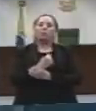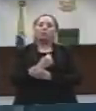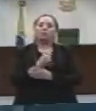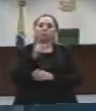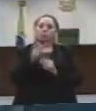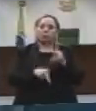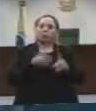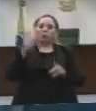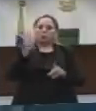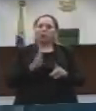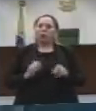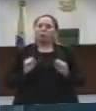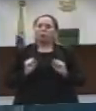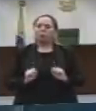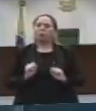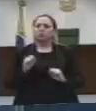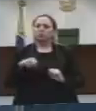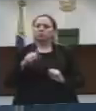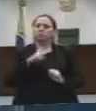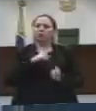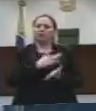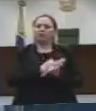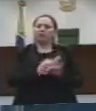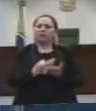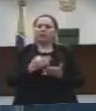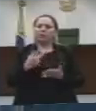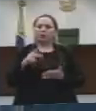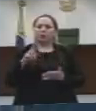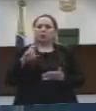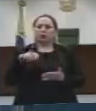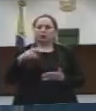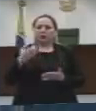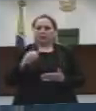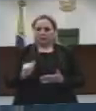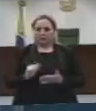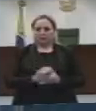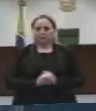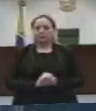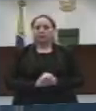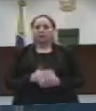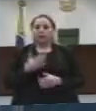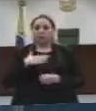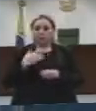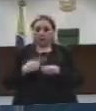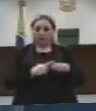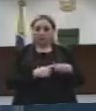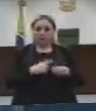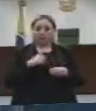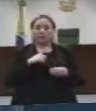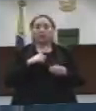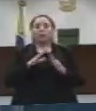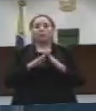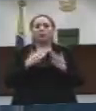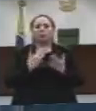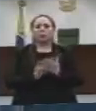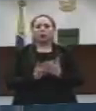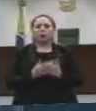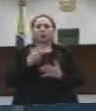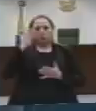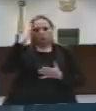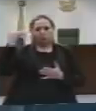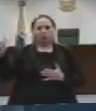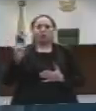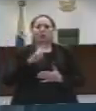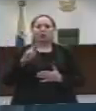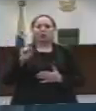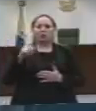fé cito três exemplos confais temos na minha cidade São jiti um colégio de Elite chamado Colégio Santa Maria